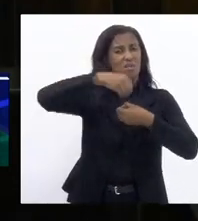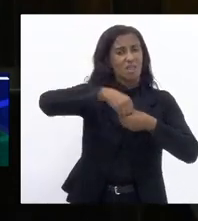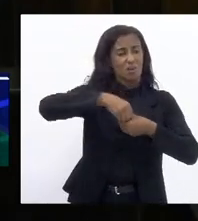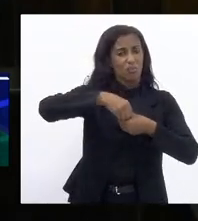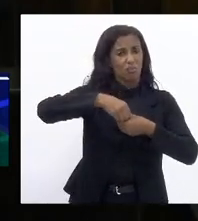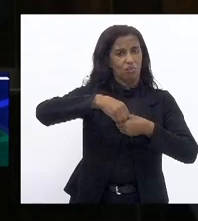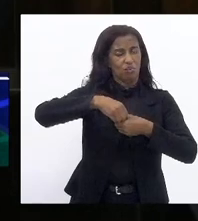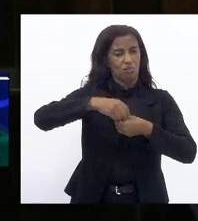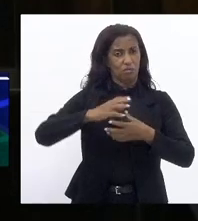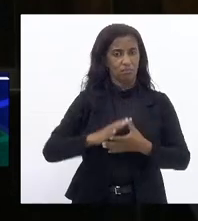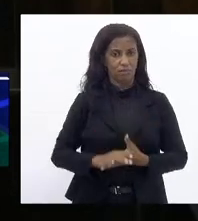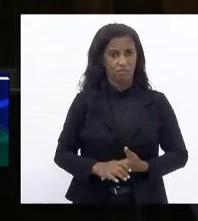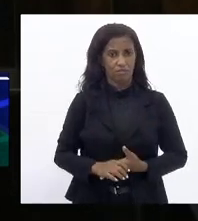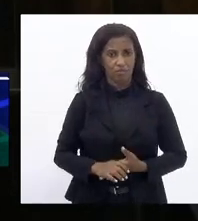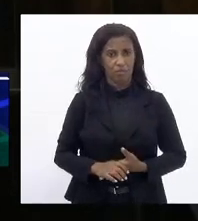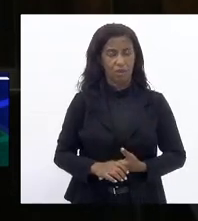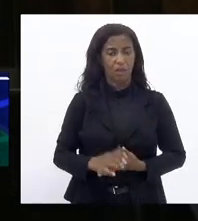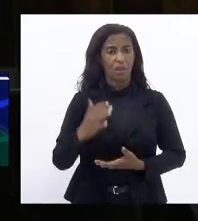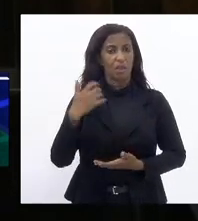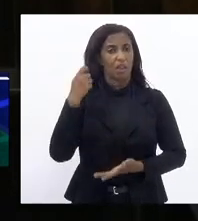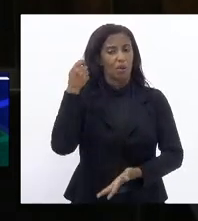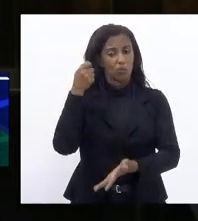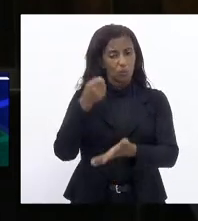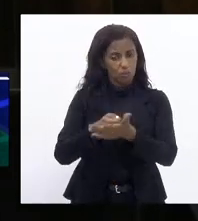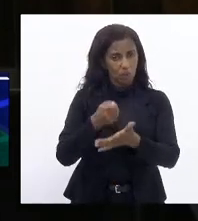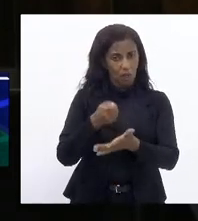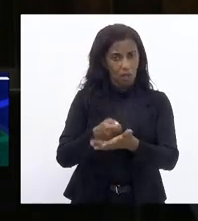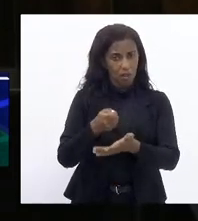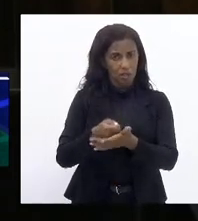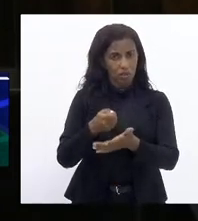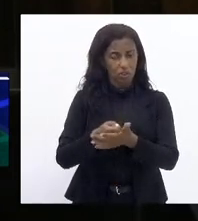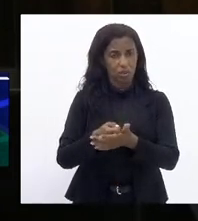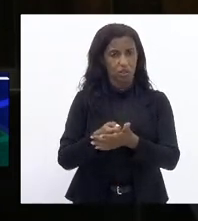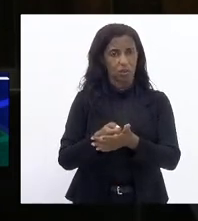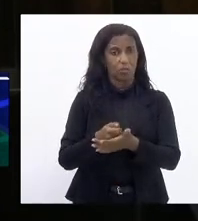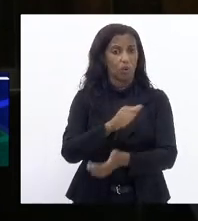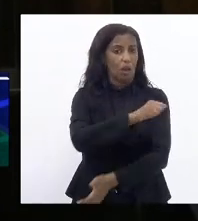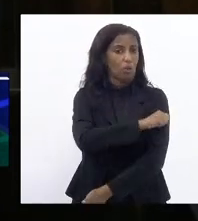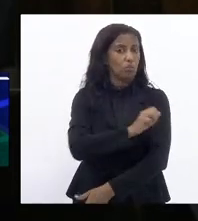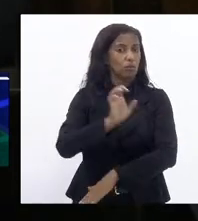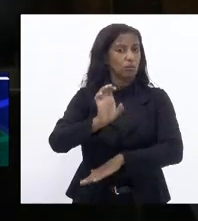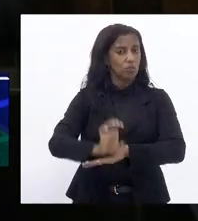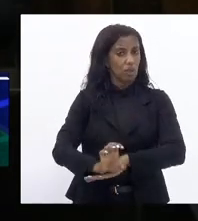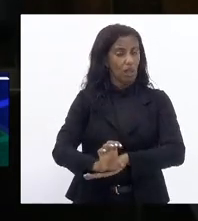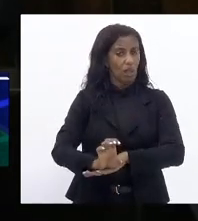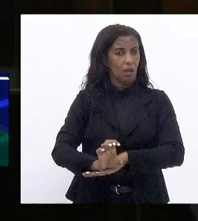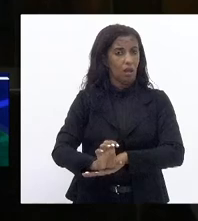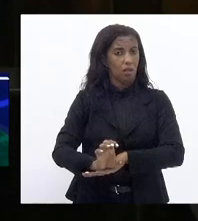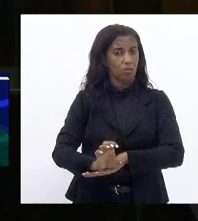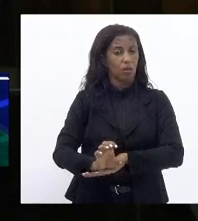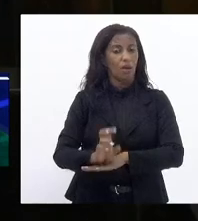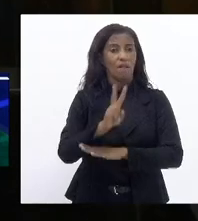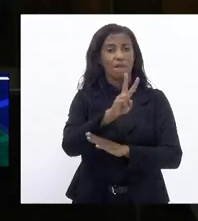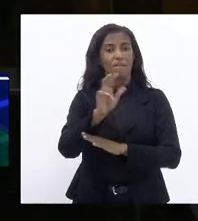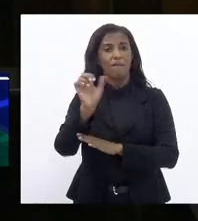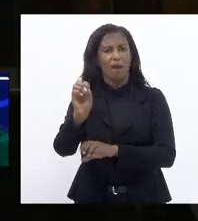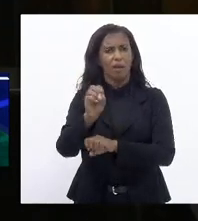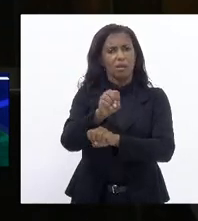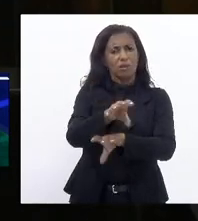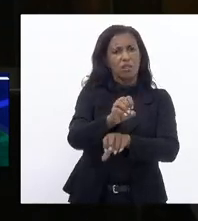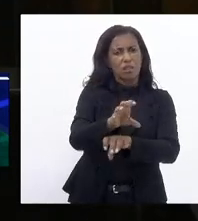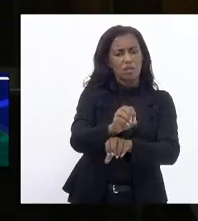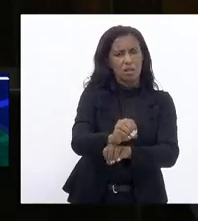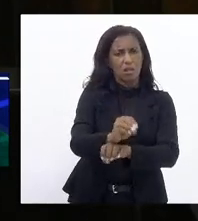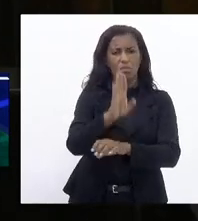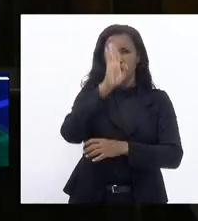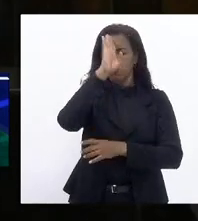intuito algum de não garantir para os estudantes do Estado do Rio de Janeiro as suas vagas de ensino de forma